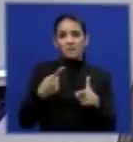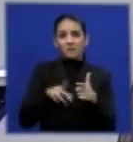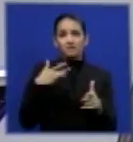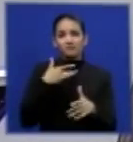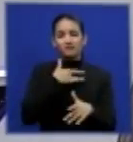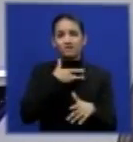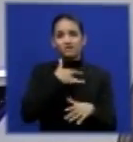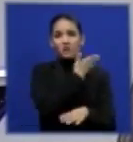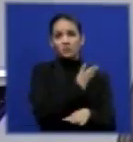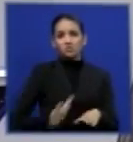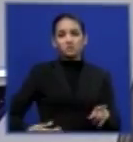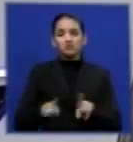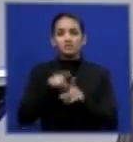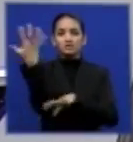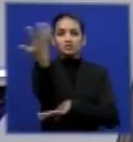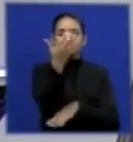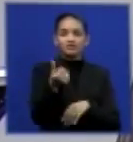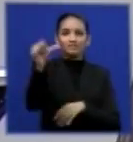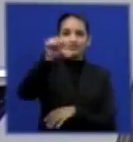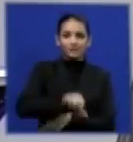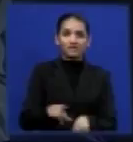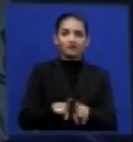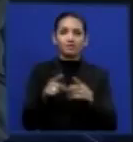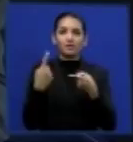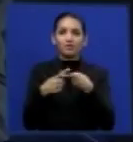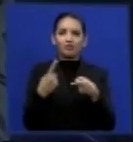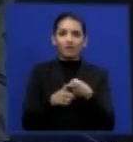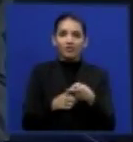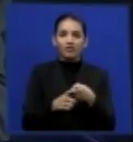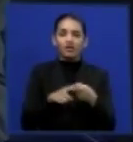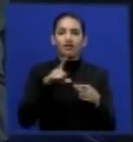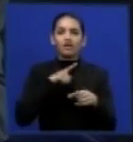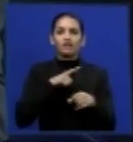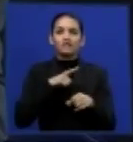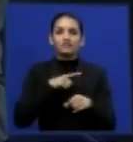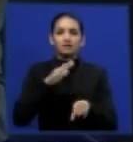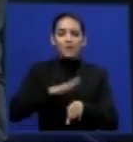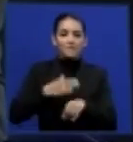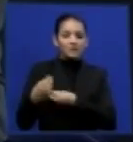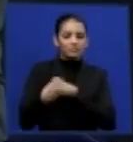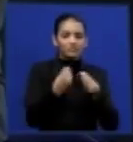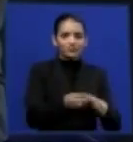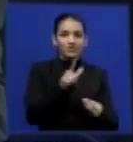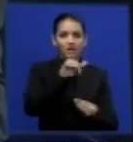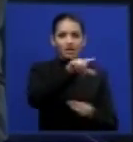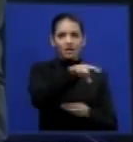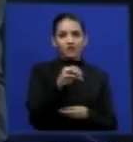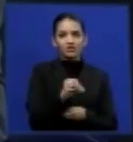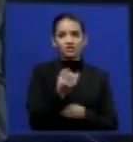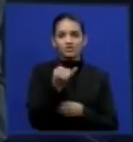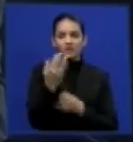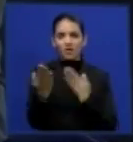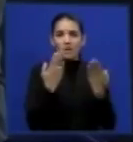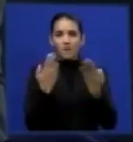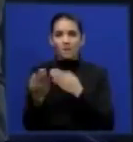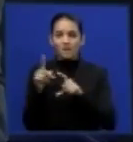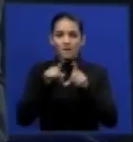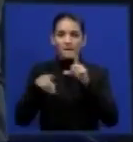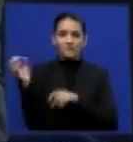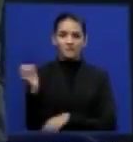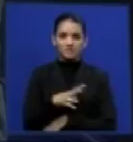reformados geram resíduos mais rapidamente do que pneus novos